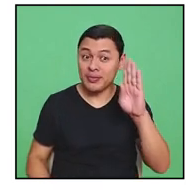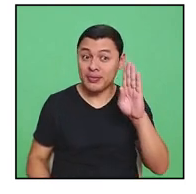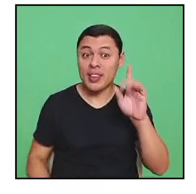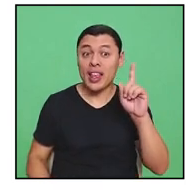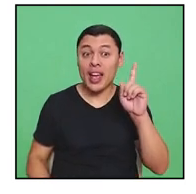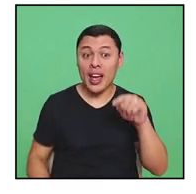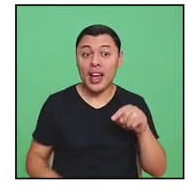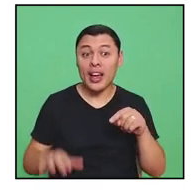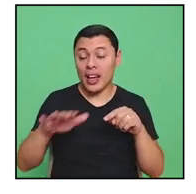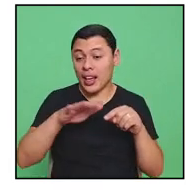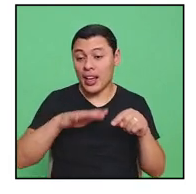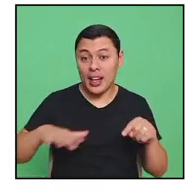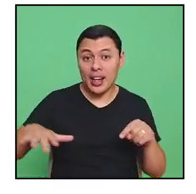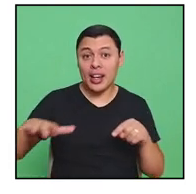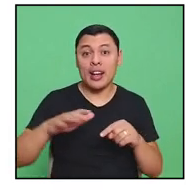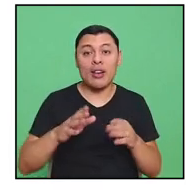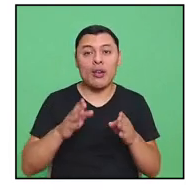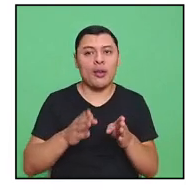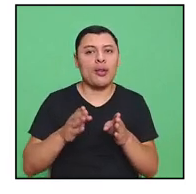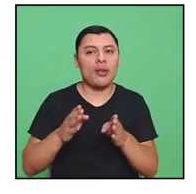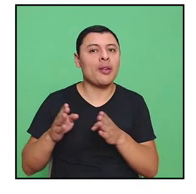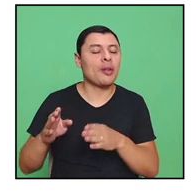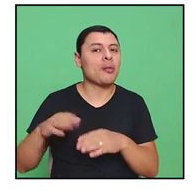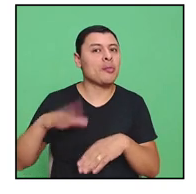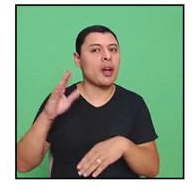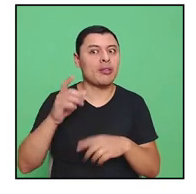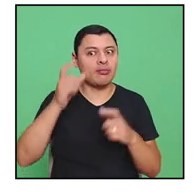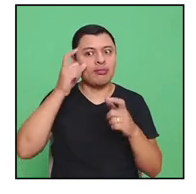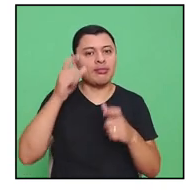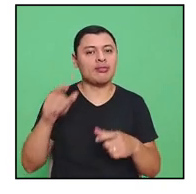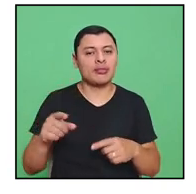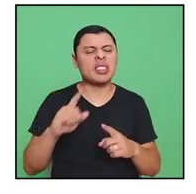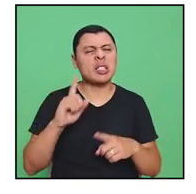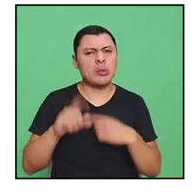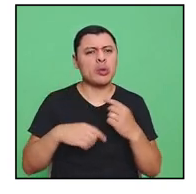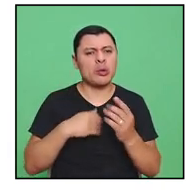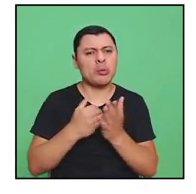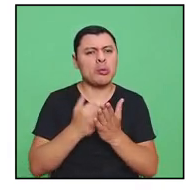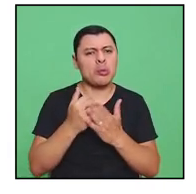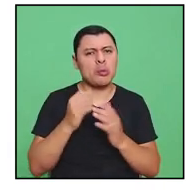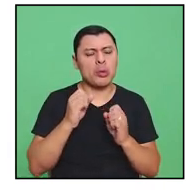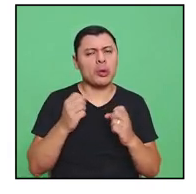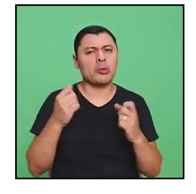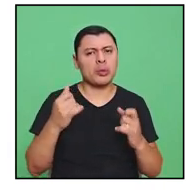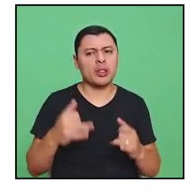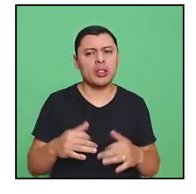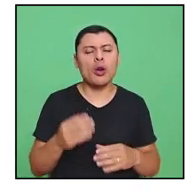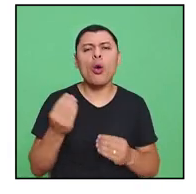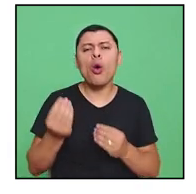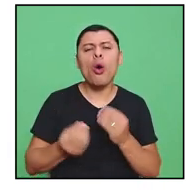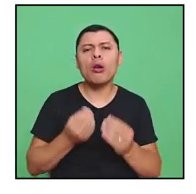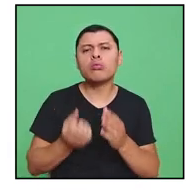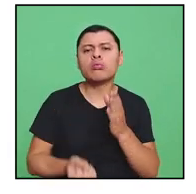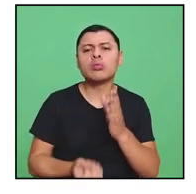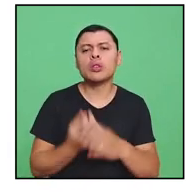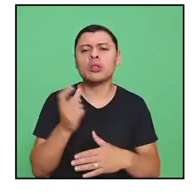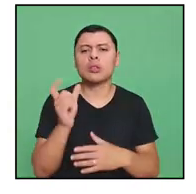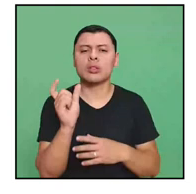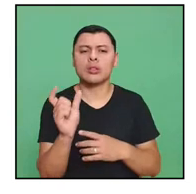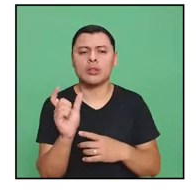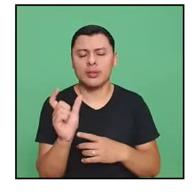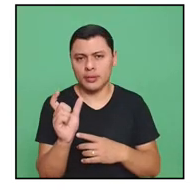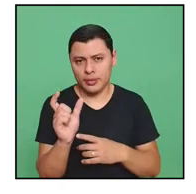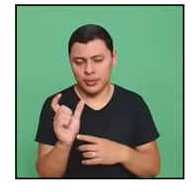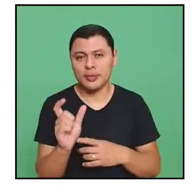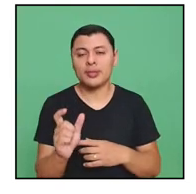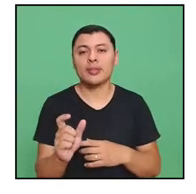esfera organizacional. E aí depois acho que eu posso falar um pouco da origem desse termo, DAO.